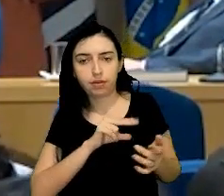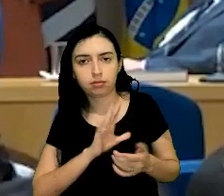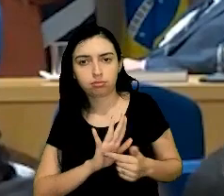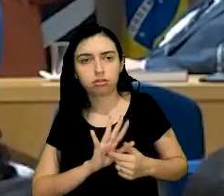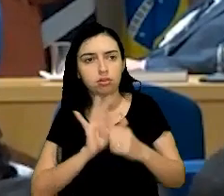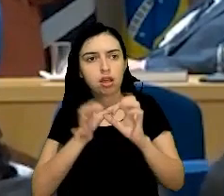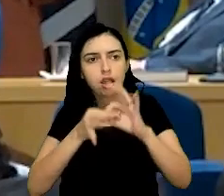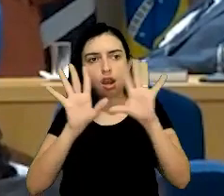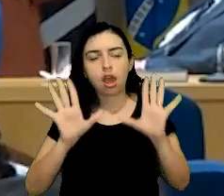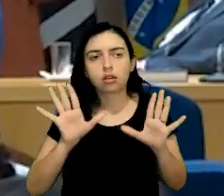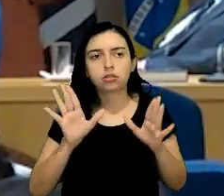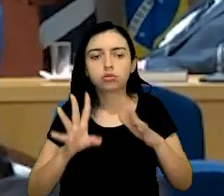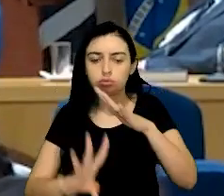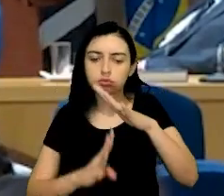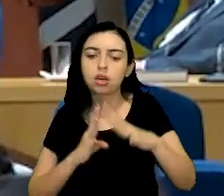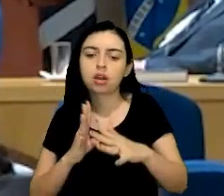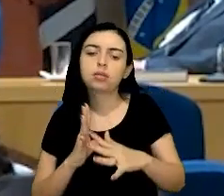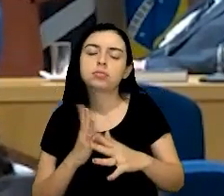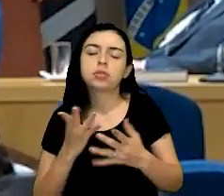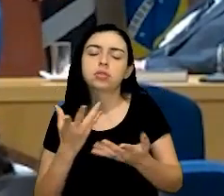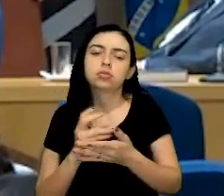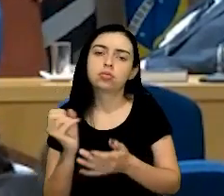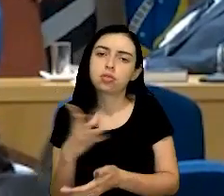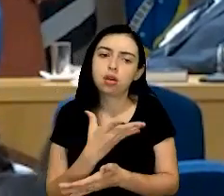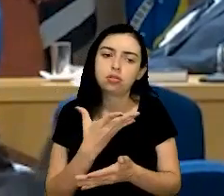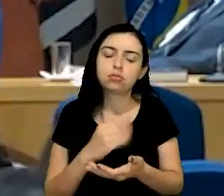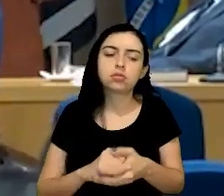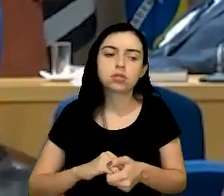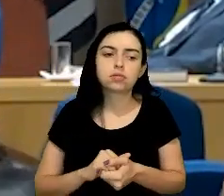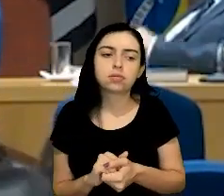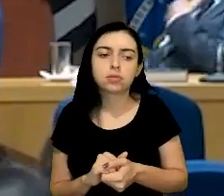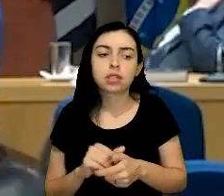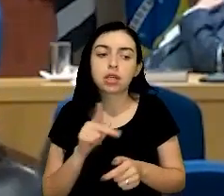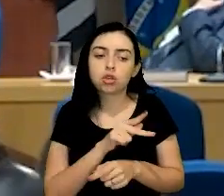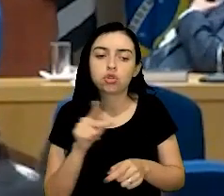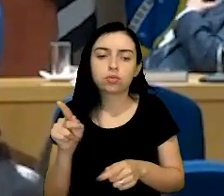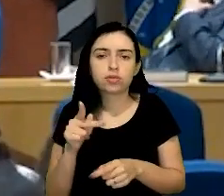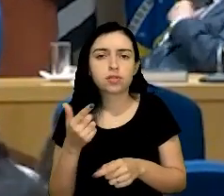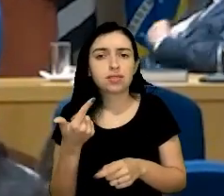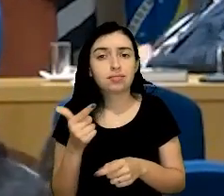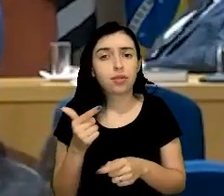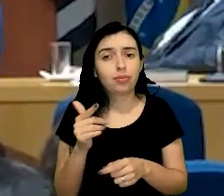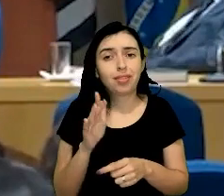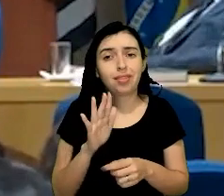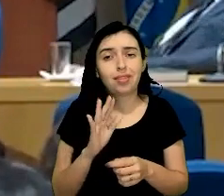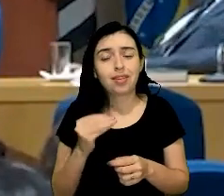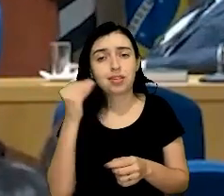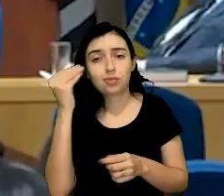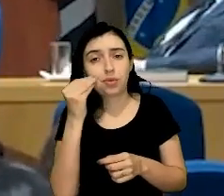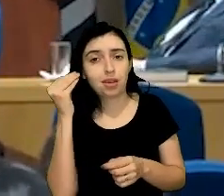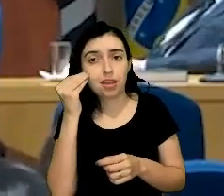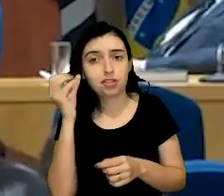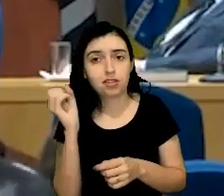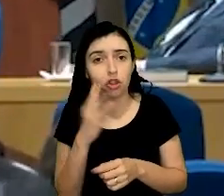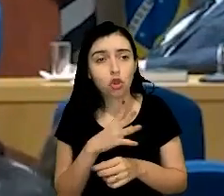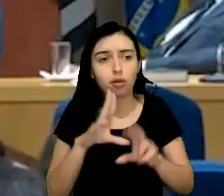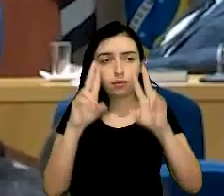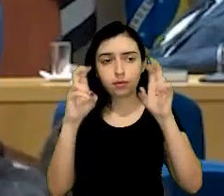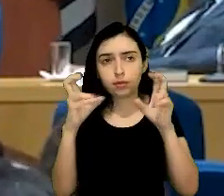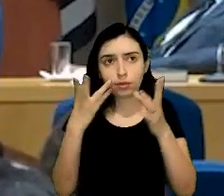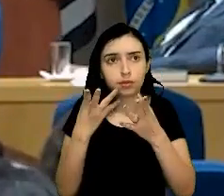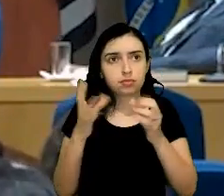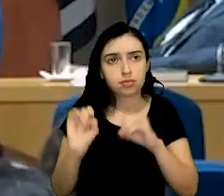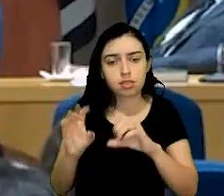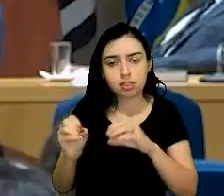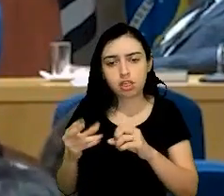migrantes internacionais. E tanto os professores não estão preparados para esse novo ensino de língua